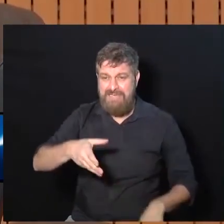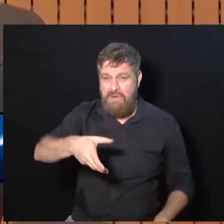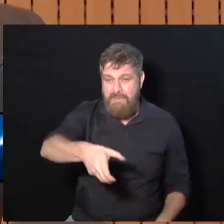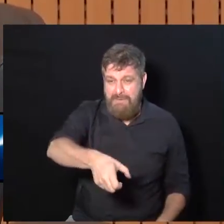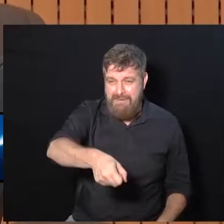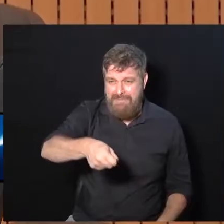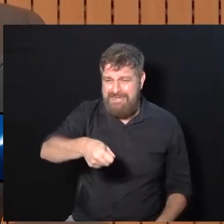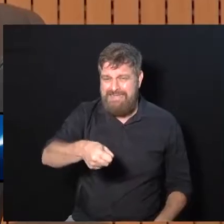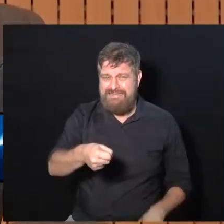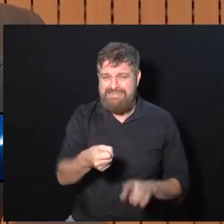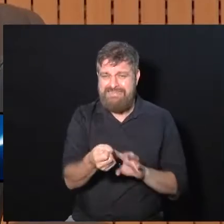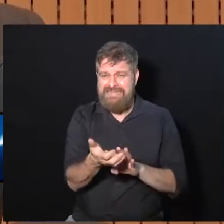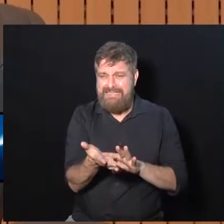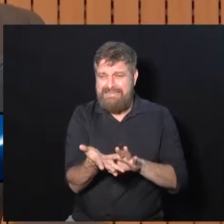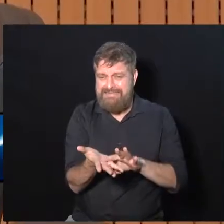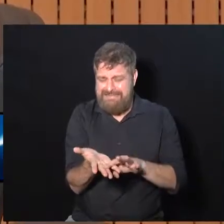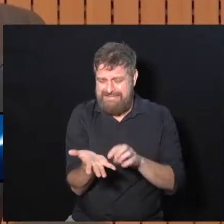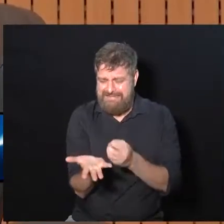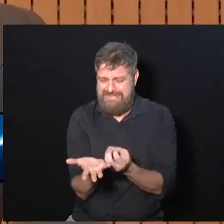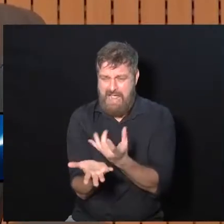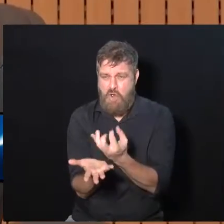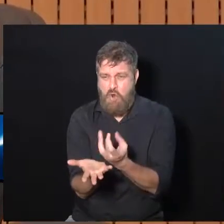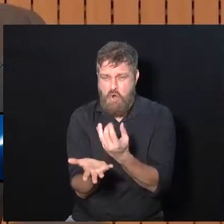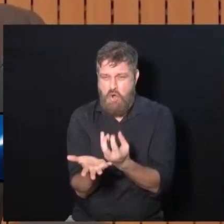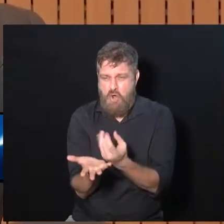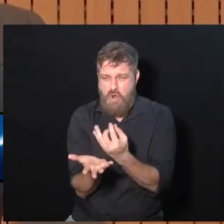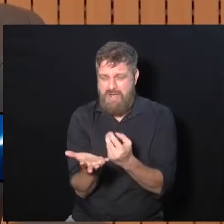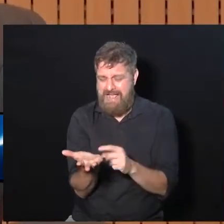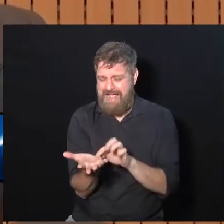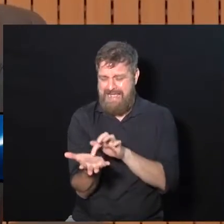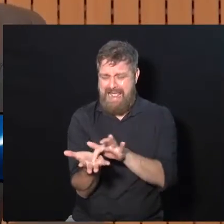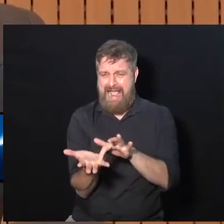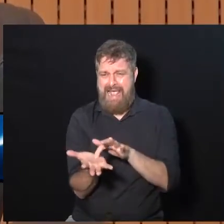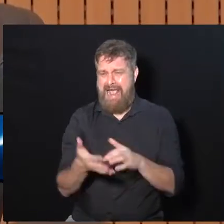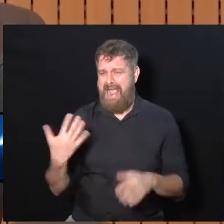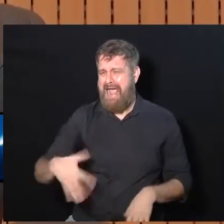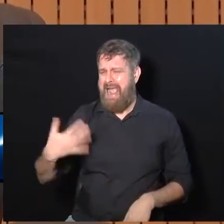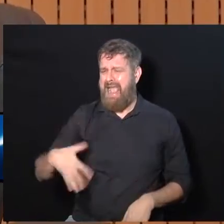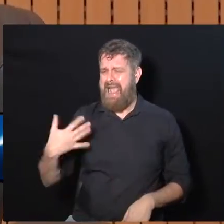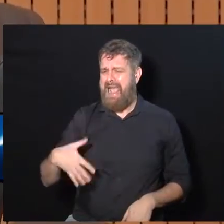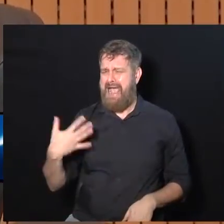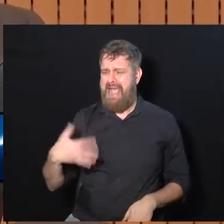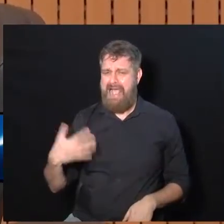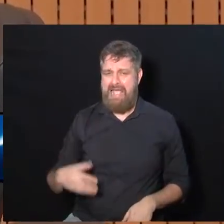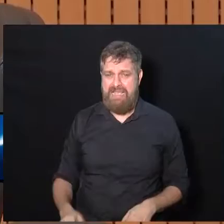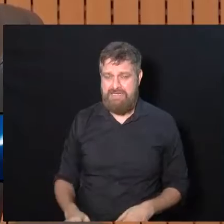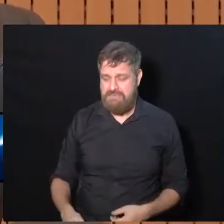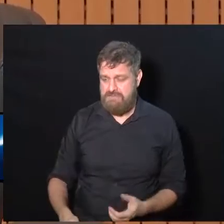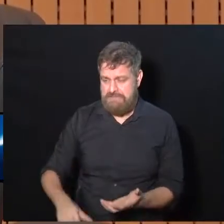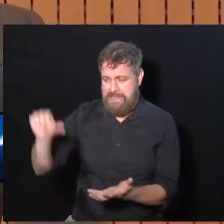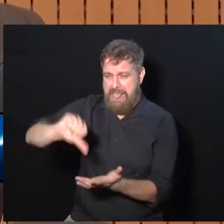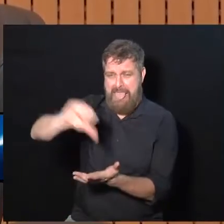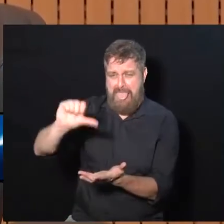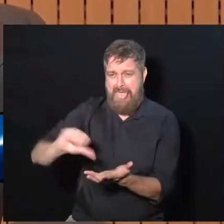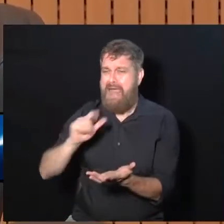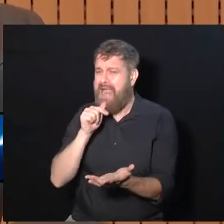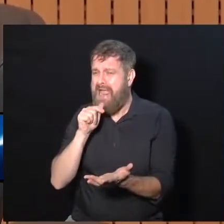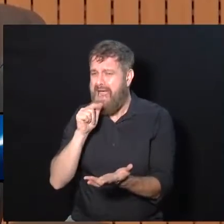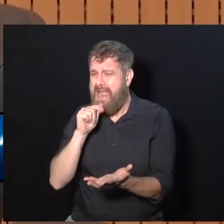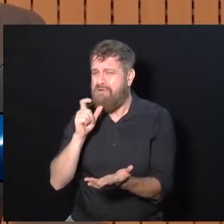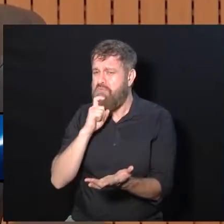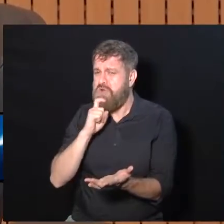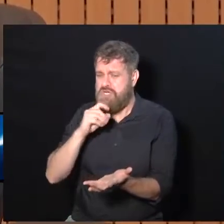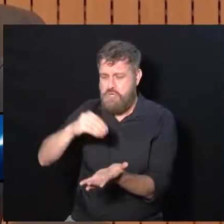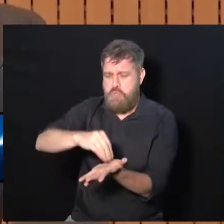conforme eu peguei, marcou toda a minha mão aqui, queimou a minha mão. E desesperado, água, gelo. Aí chegou